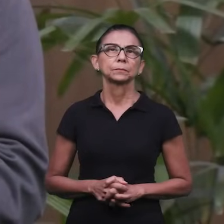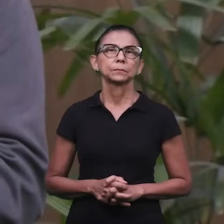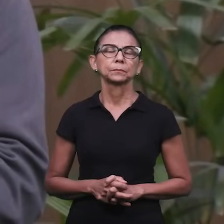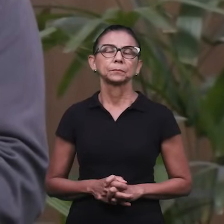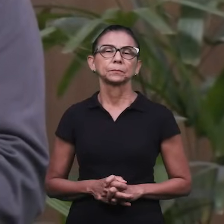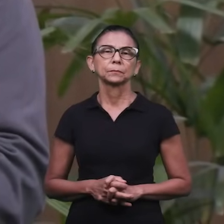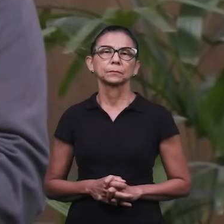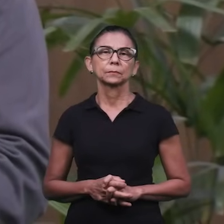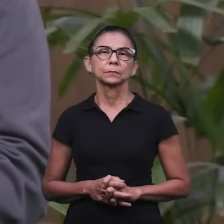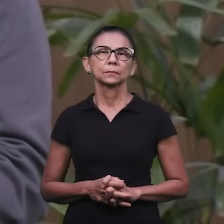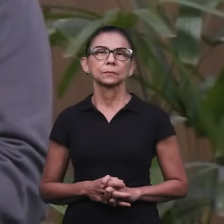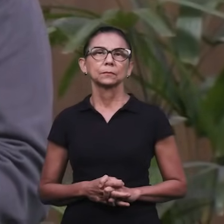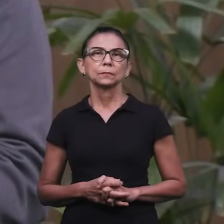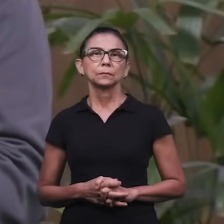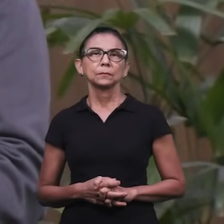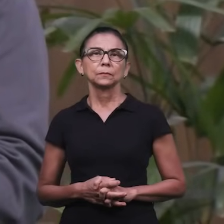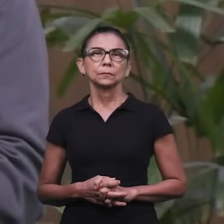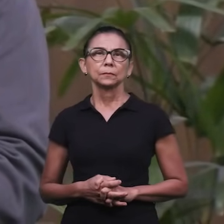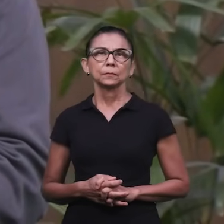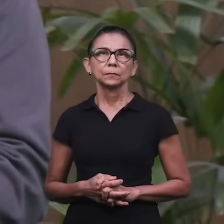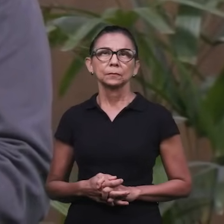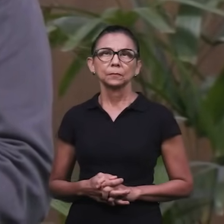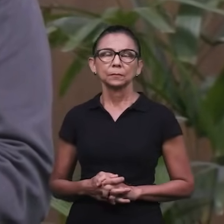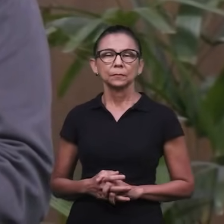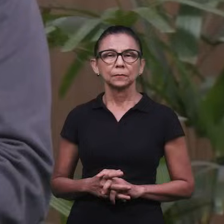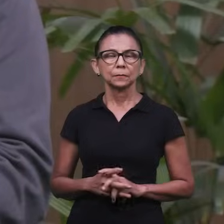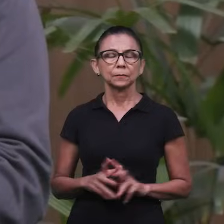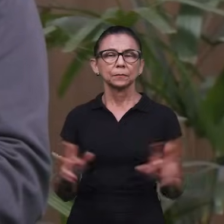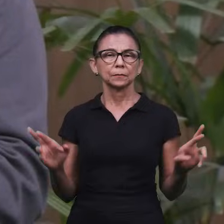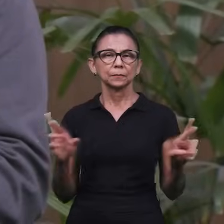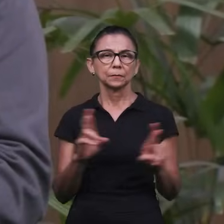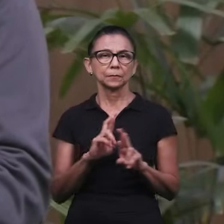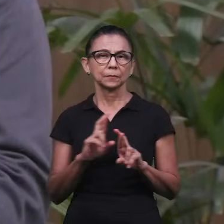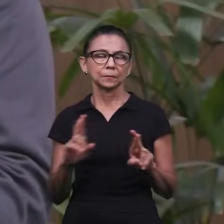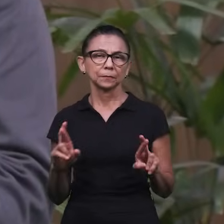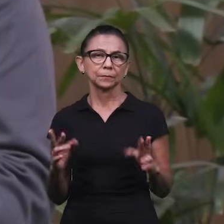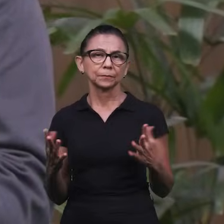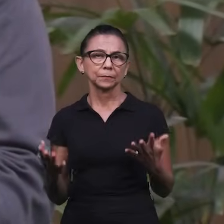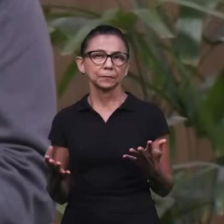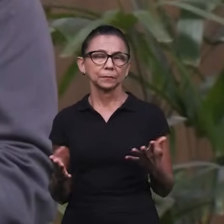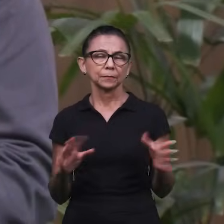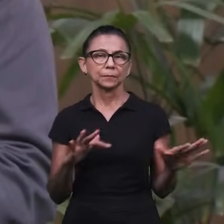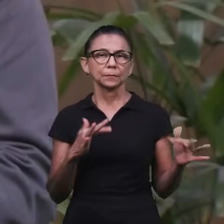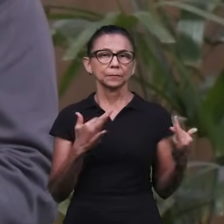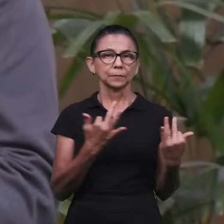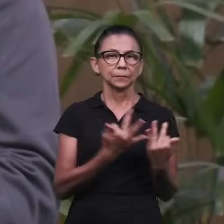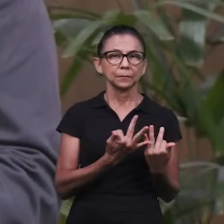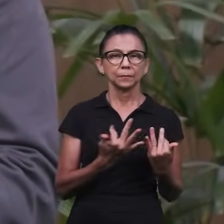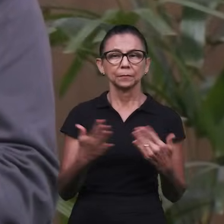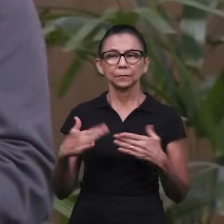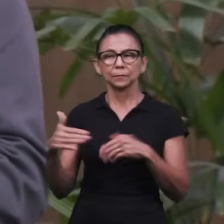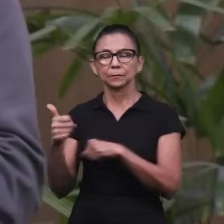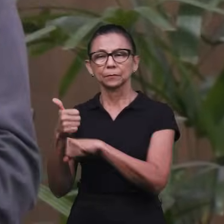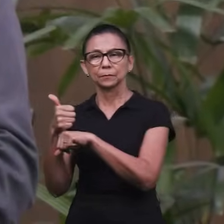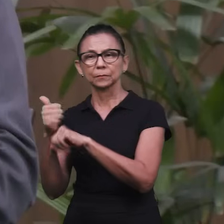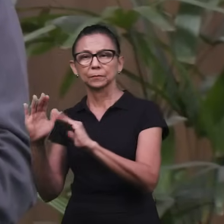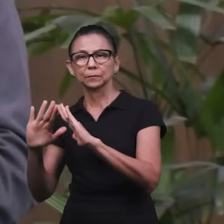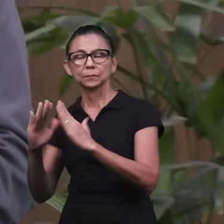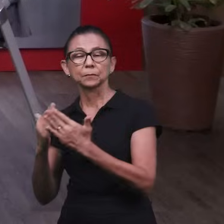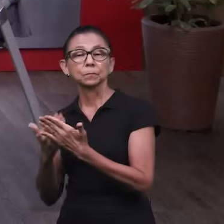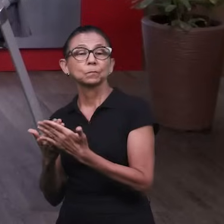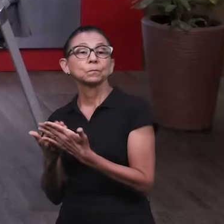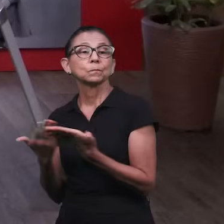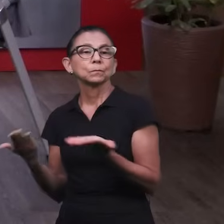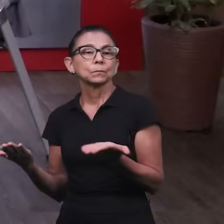colaboração entre professores, pais, profissionais, até de saúde, para apoiar a criança com TDAH?